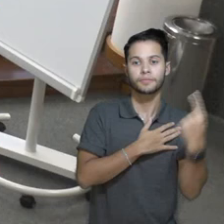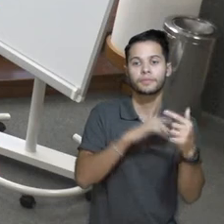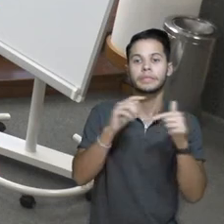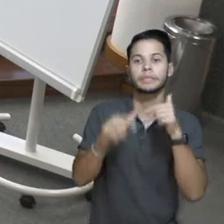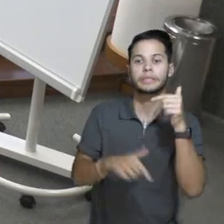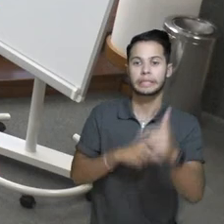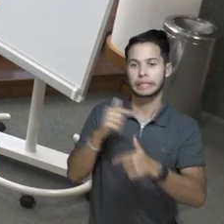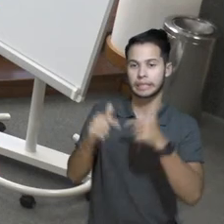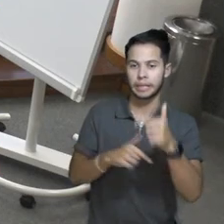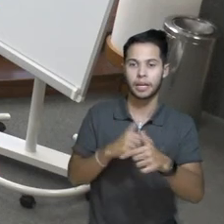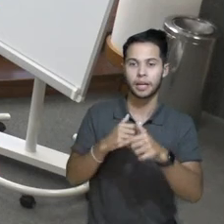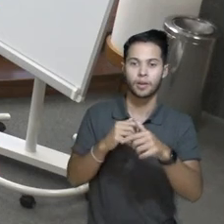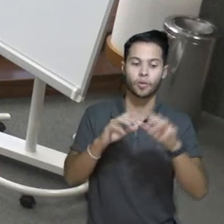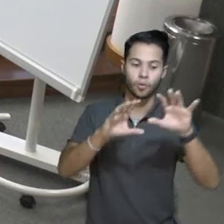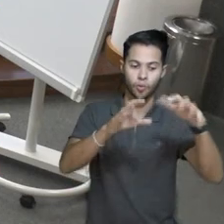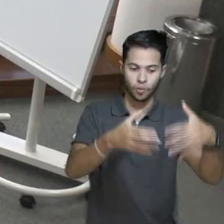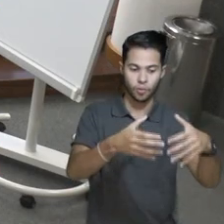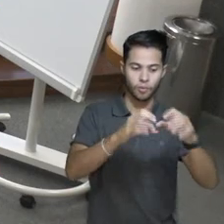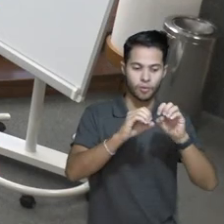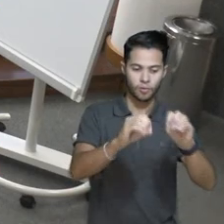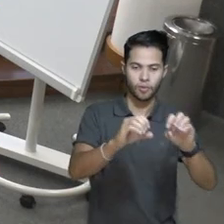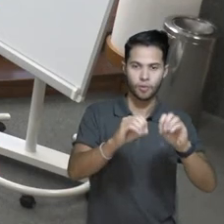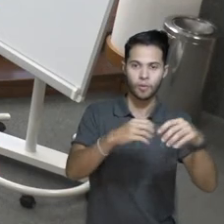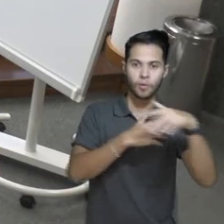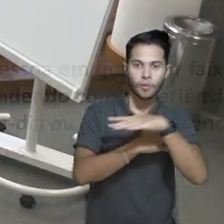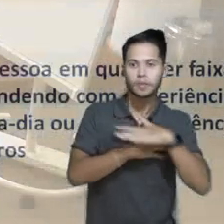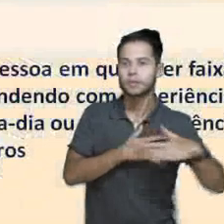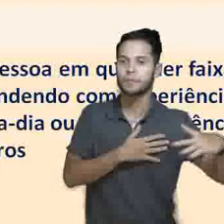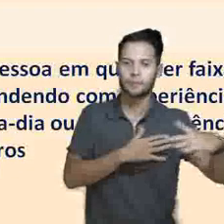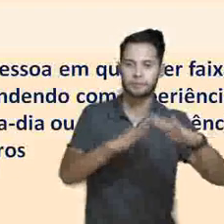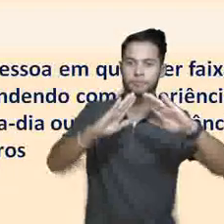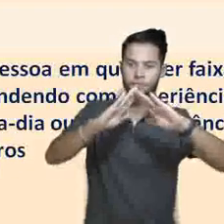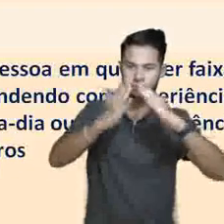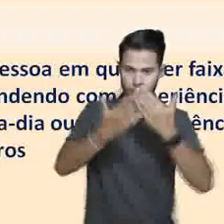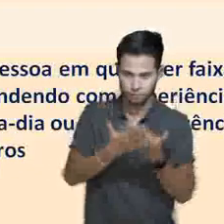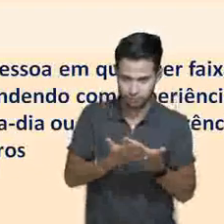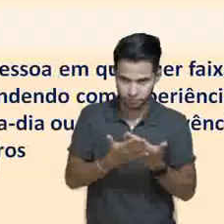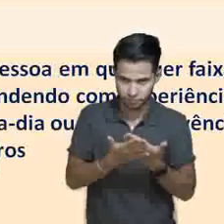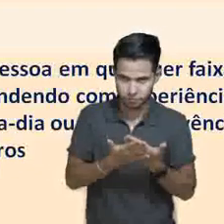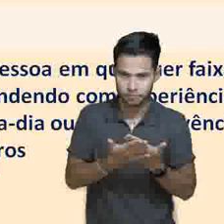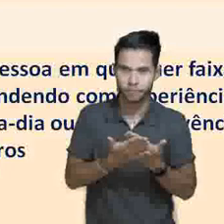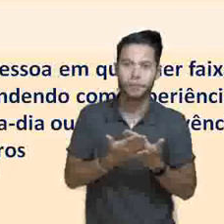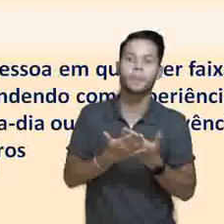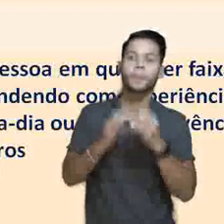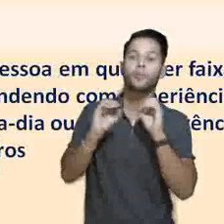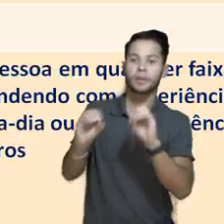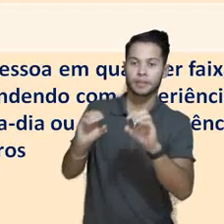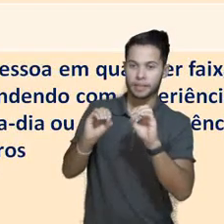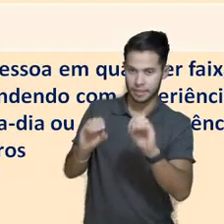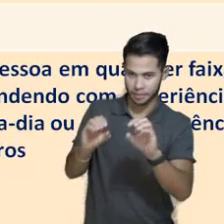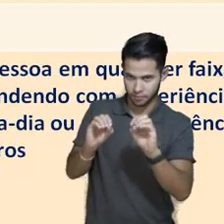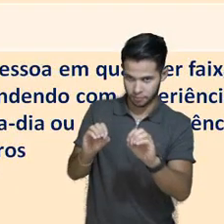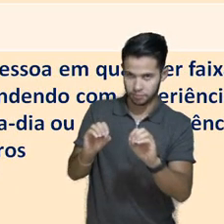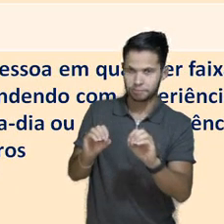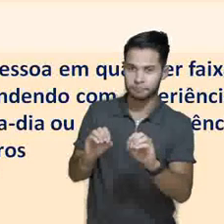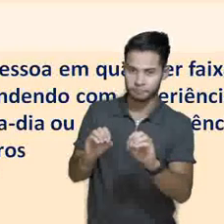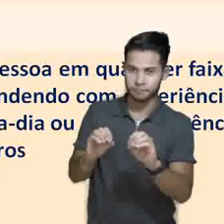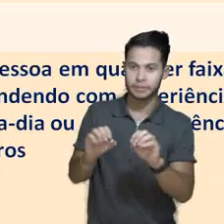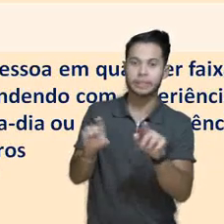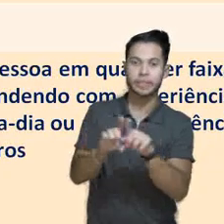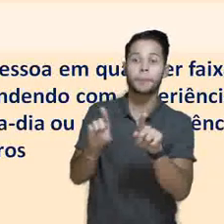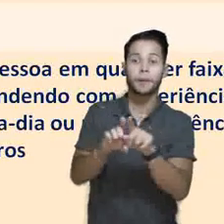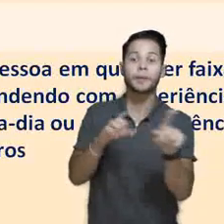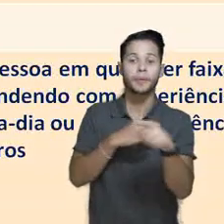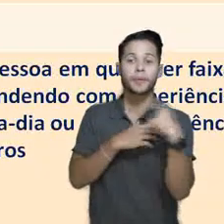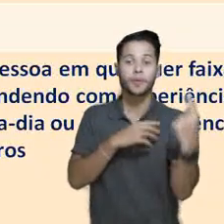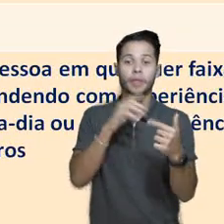no GT da educação com os espaços das escolas da do ensino nós vamos trabalhar com outras